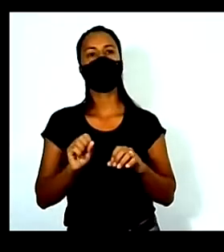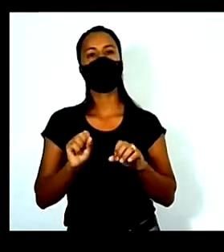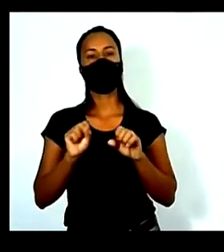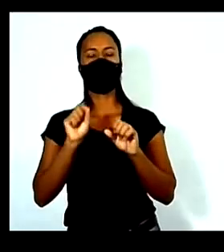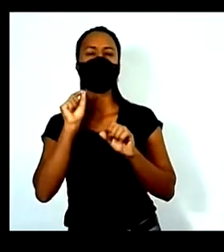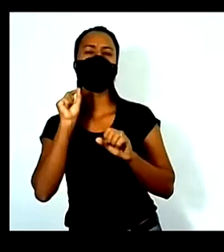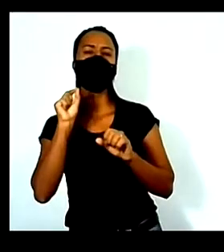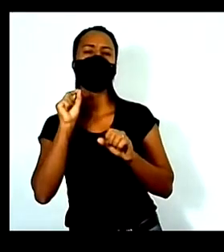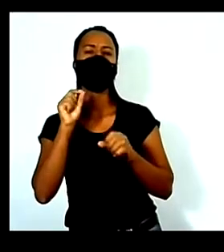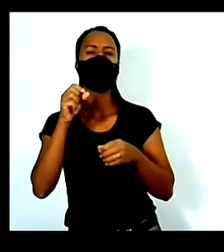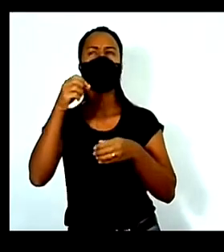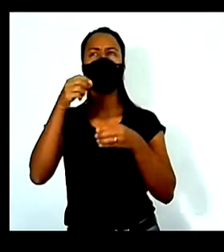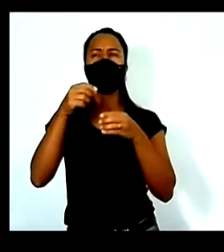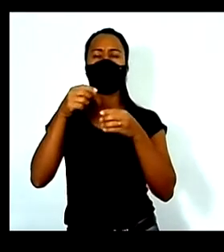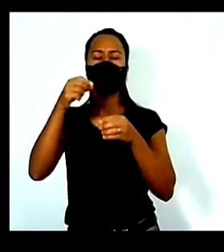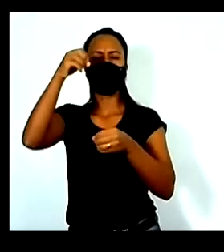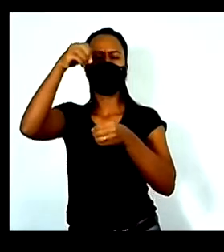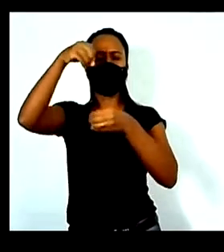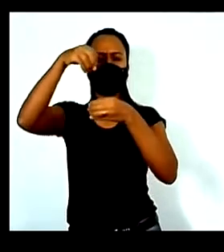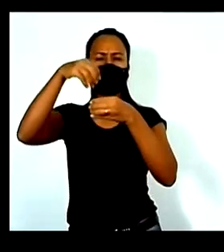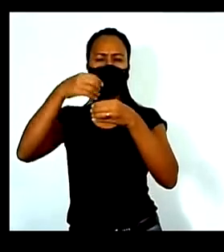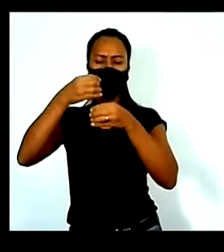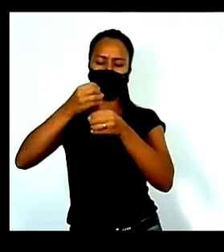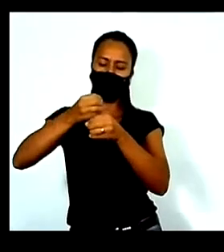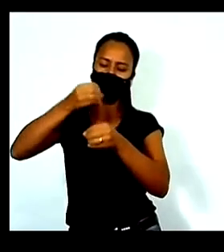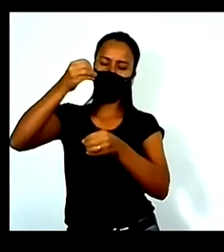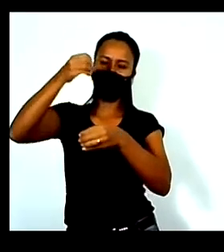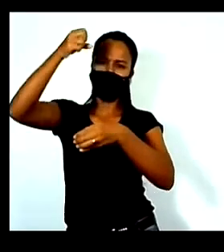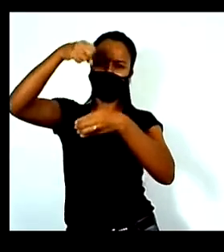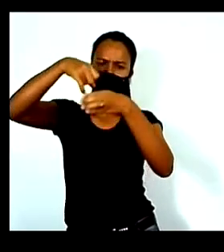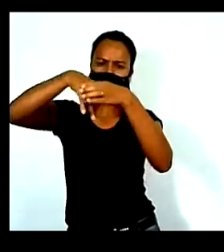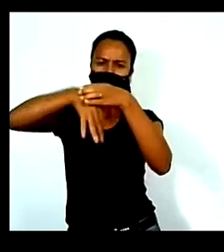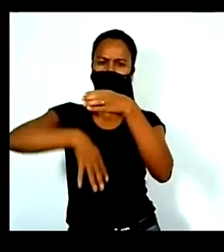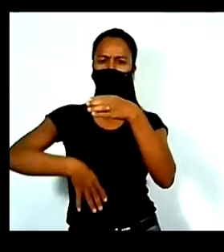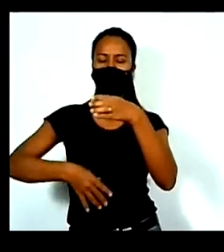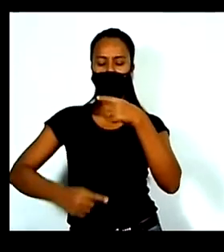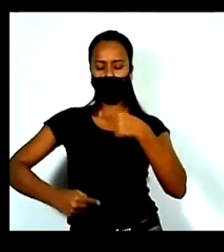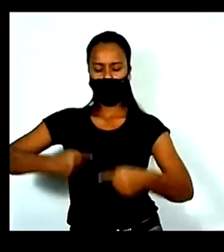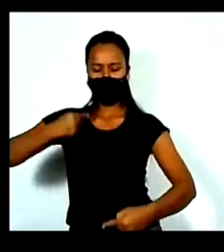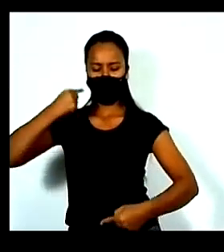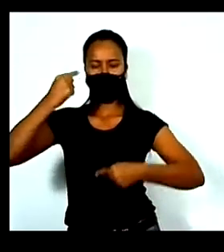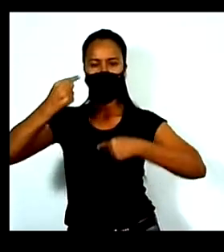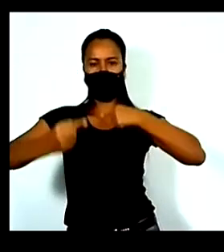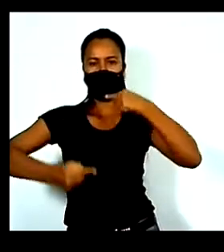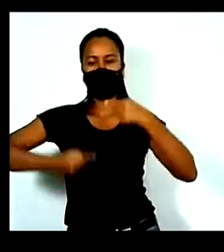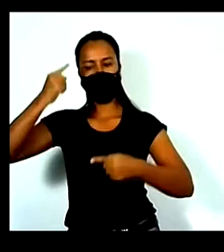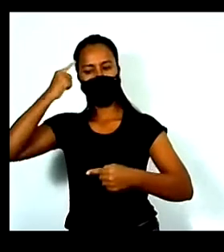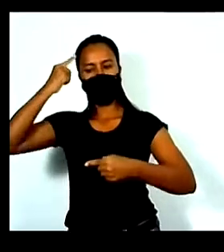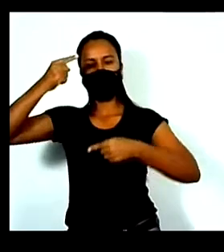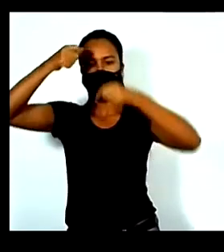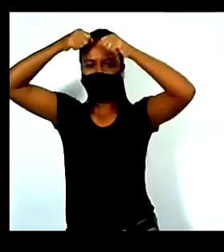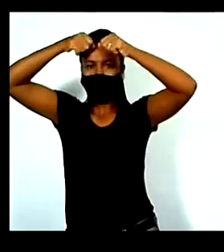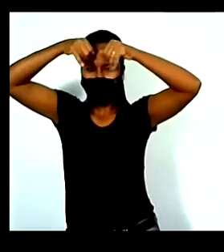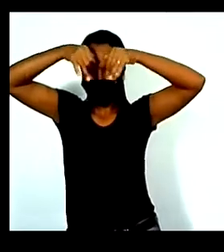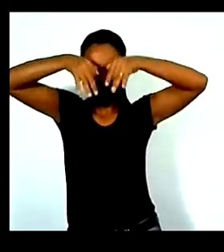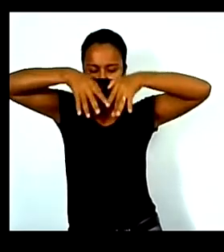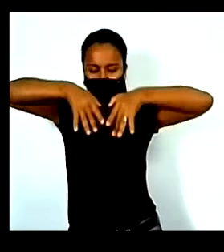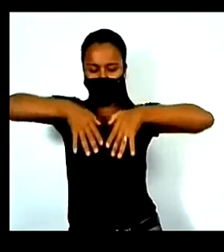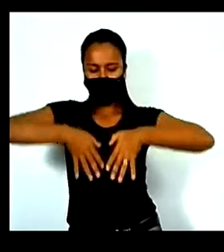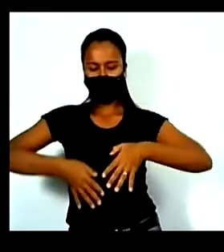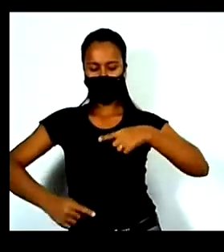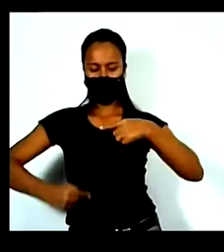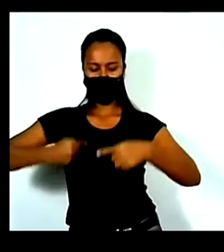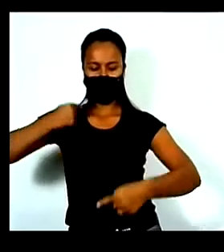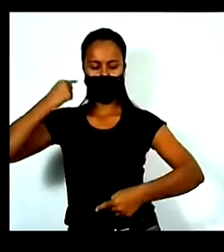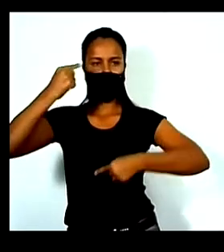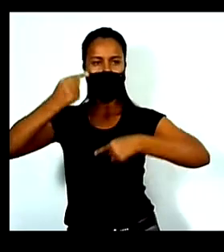O que é a medula espinal? Ela é responsável por transportar todo o comando enviado pelo cérebro para todas as partes do nosso